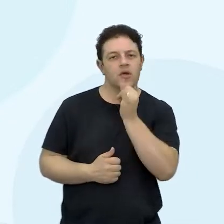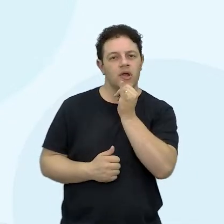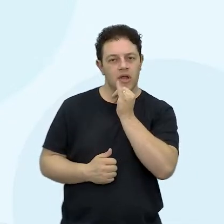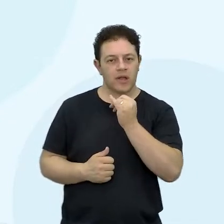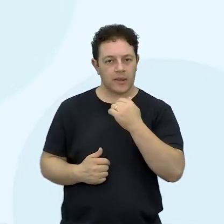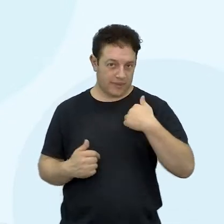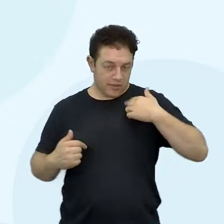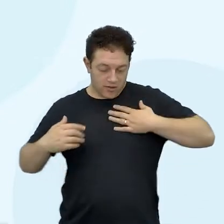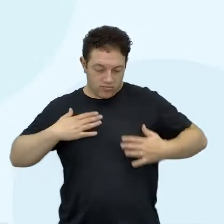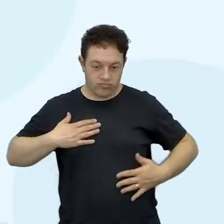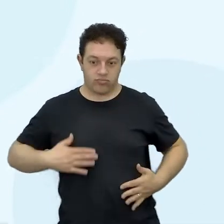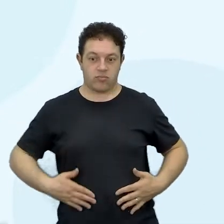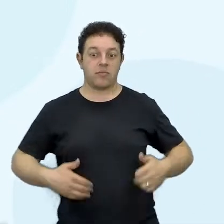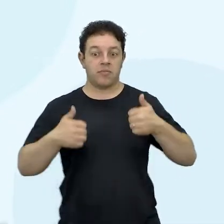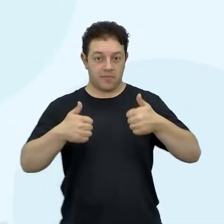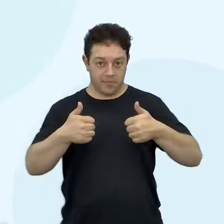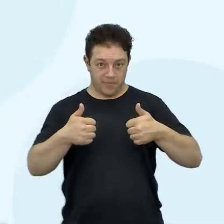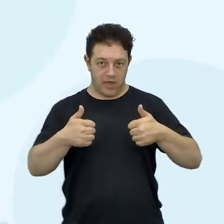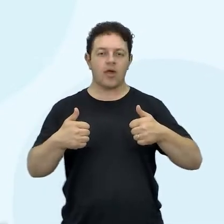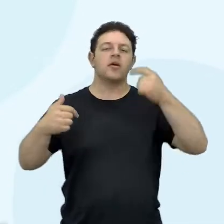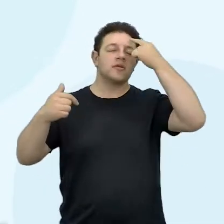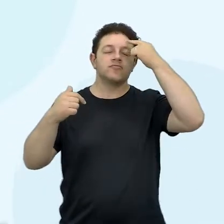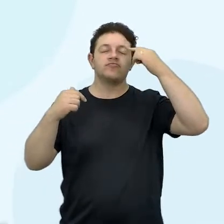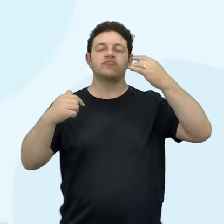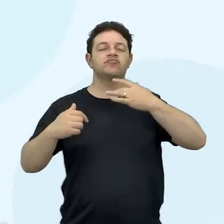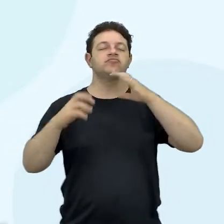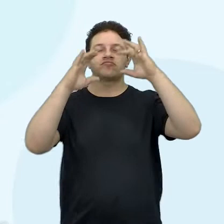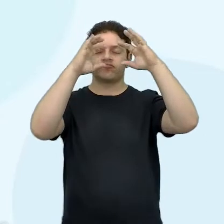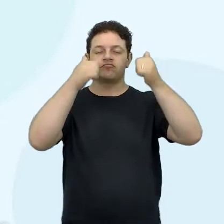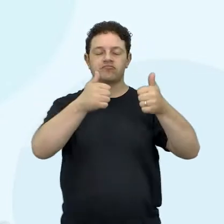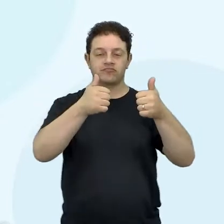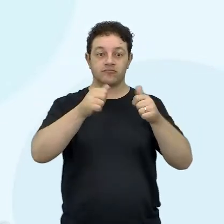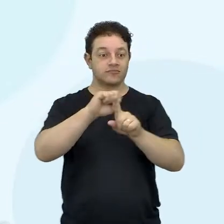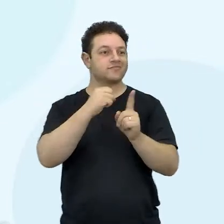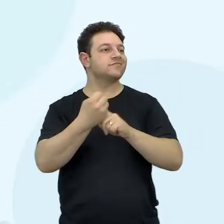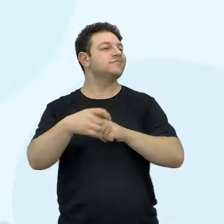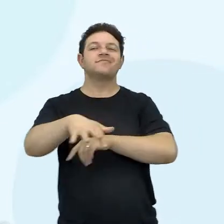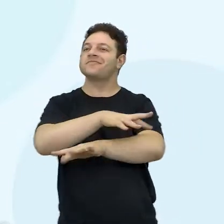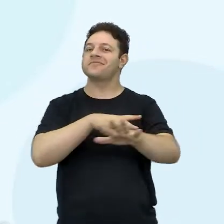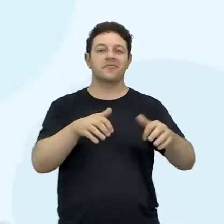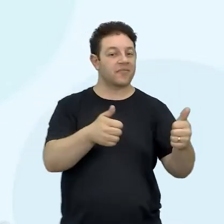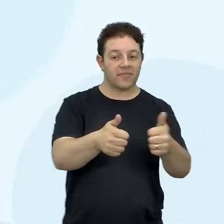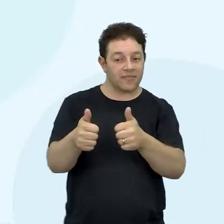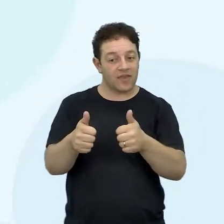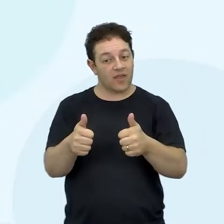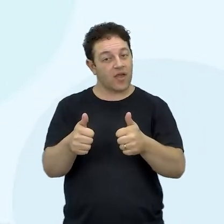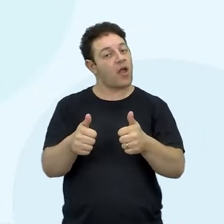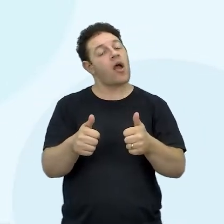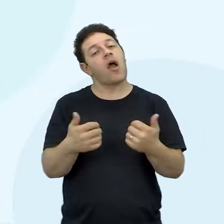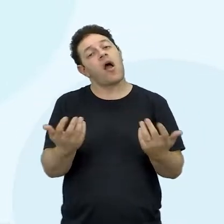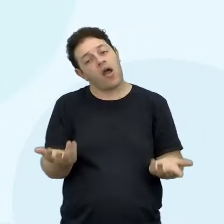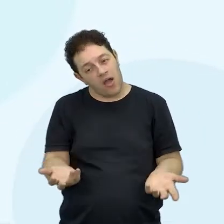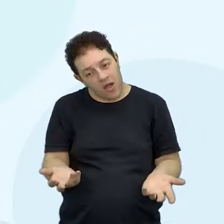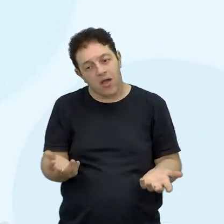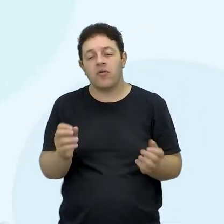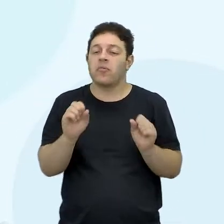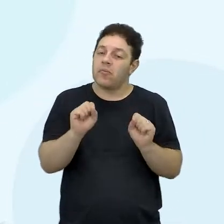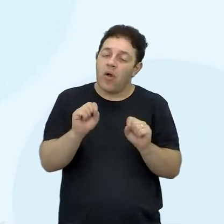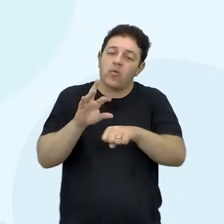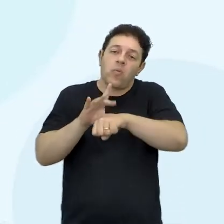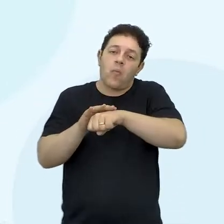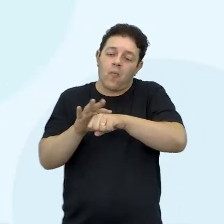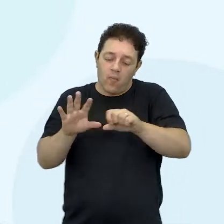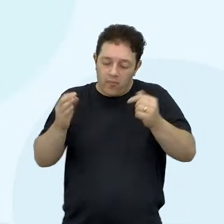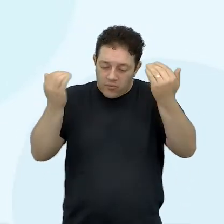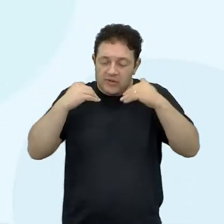só fisicamente, mas mentalmente e socialmente, provavelmente a gente não vai apresentar